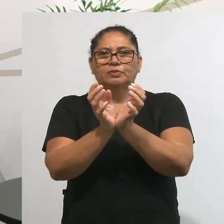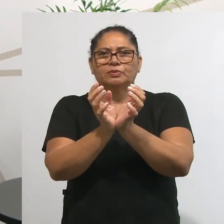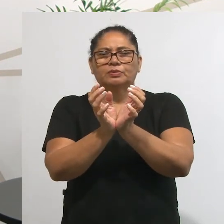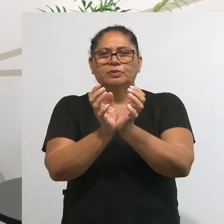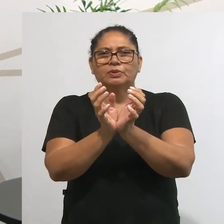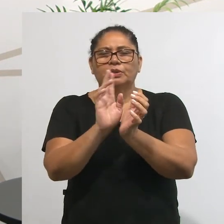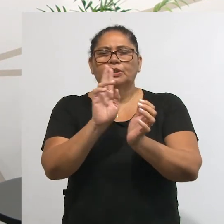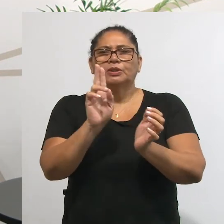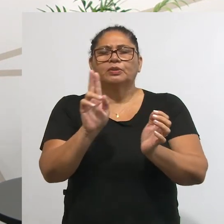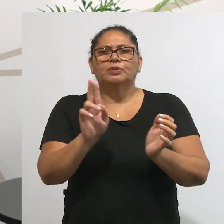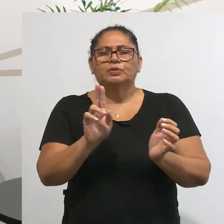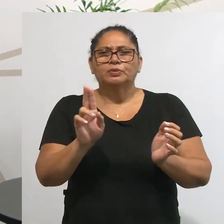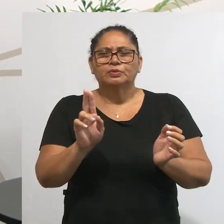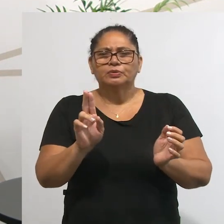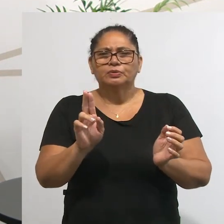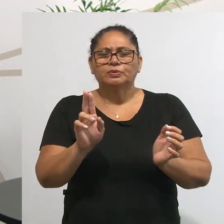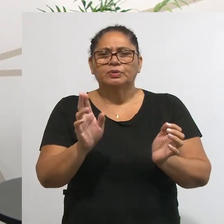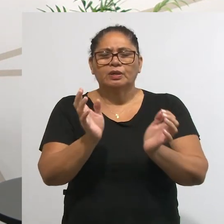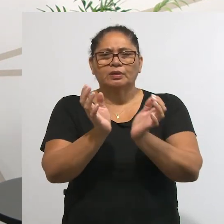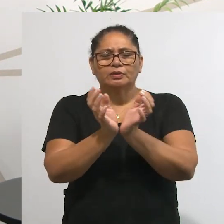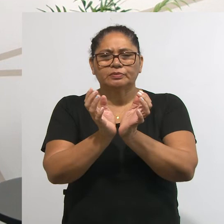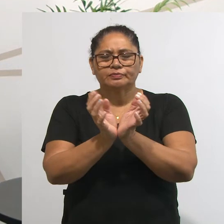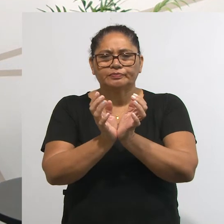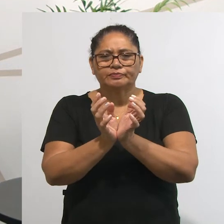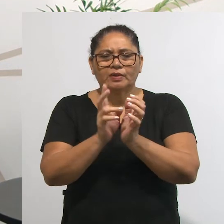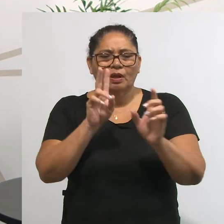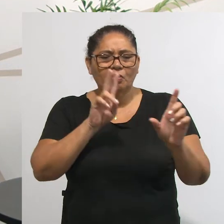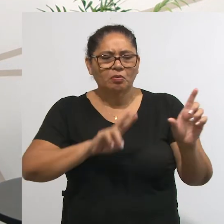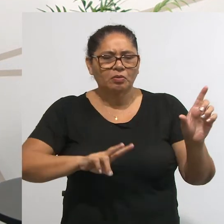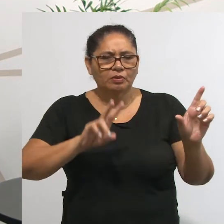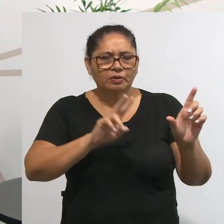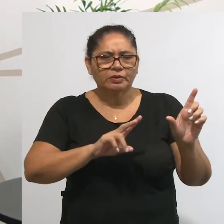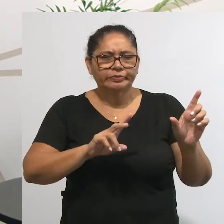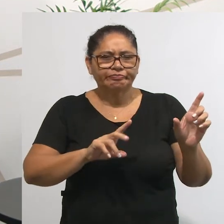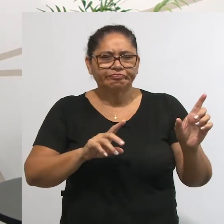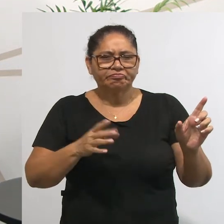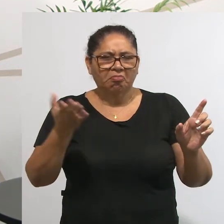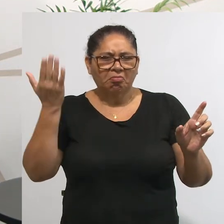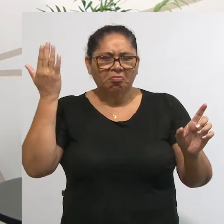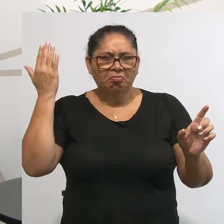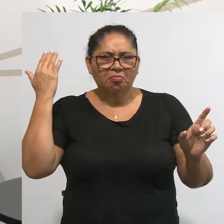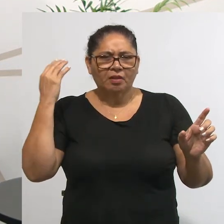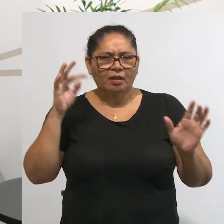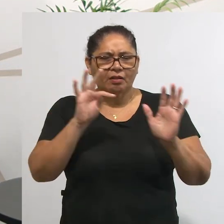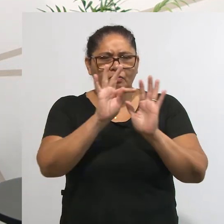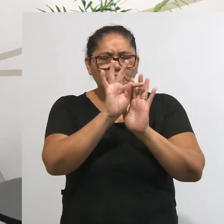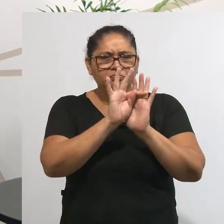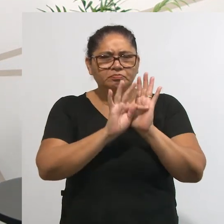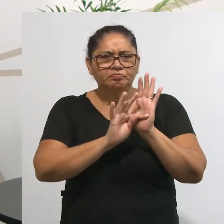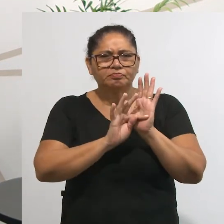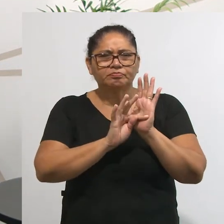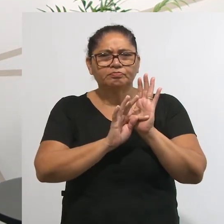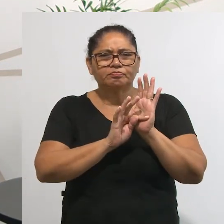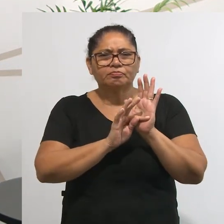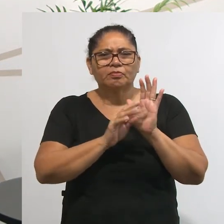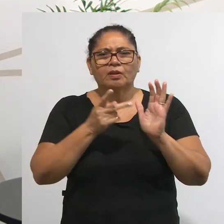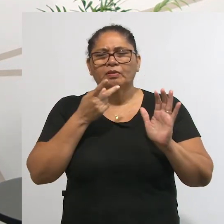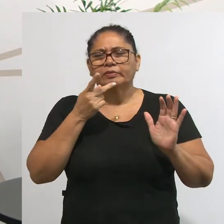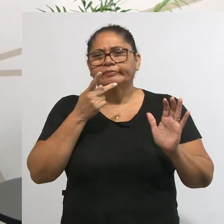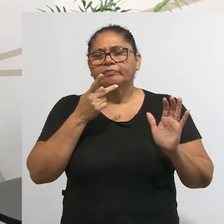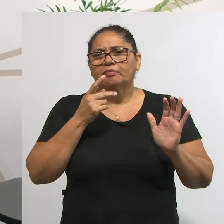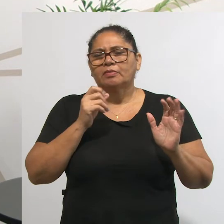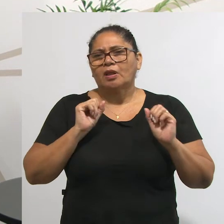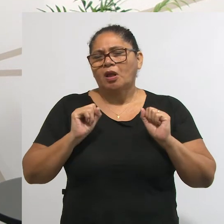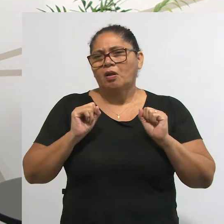usa povo, ele não é a questão da classe. E aí eu estava lendo esses dias um texto, até recomendo